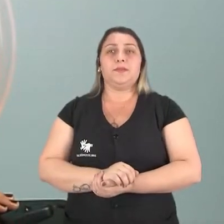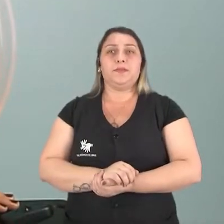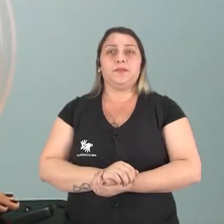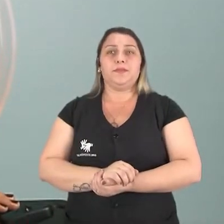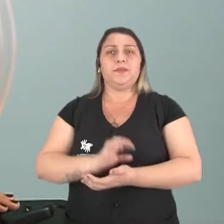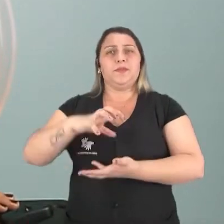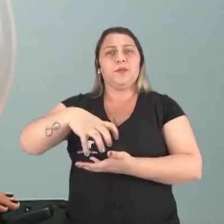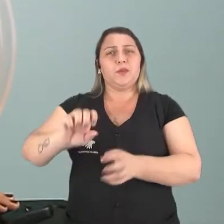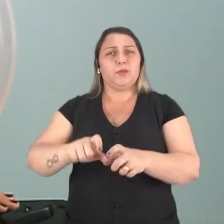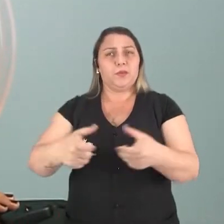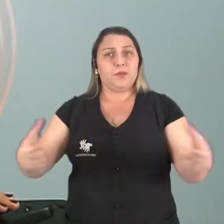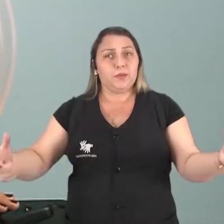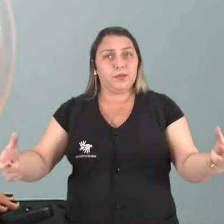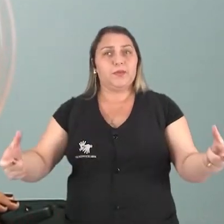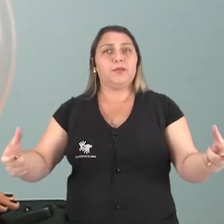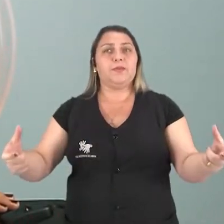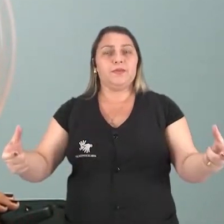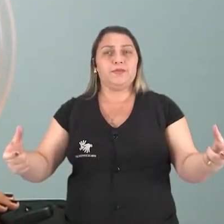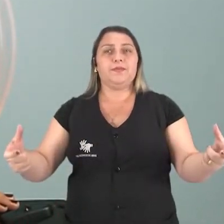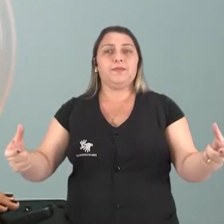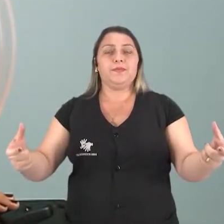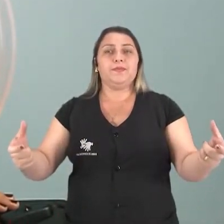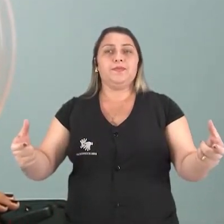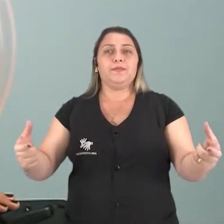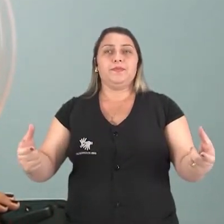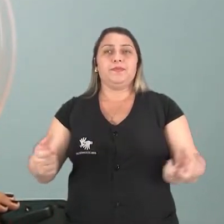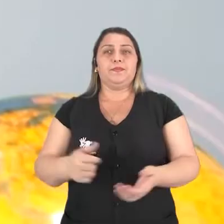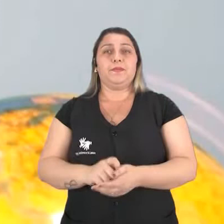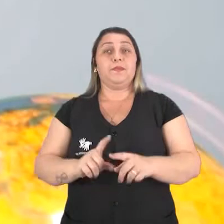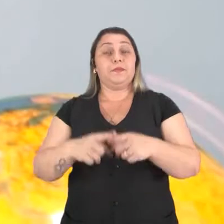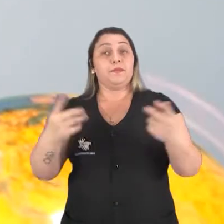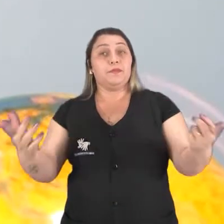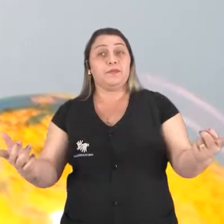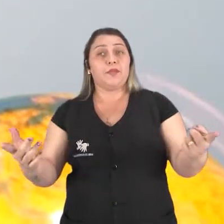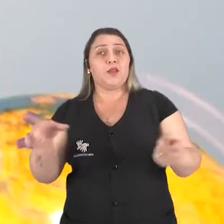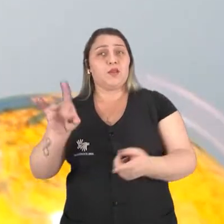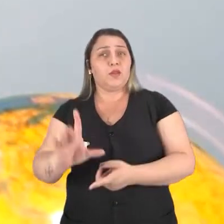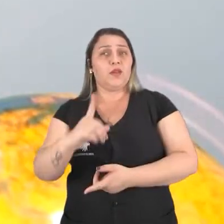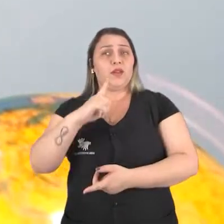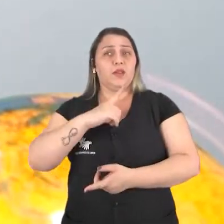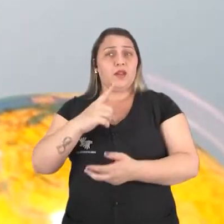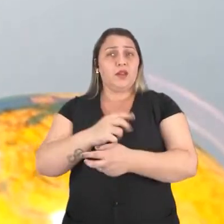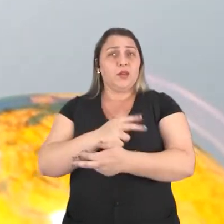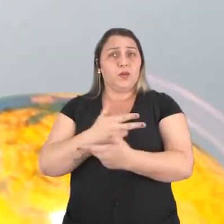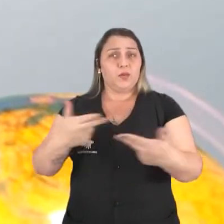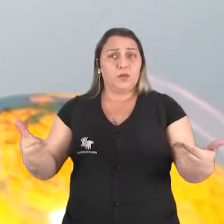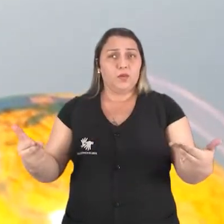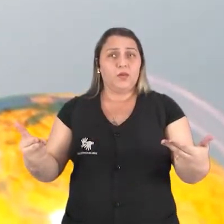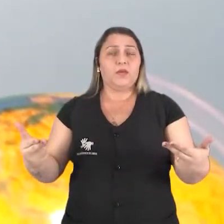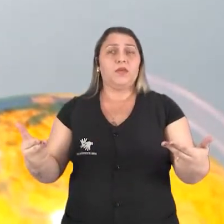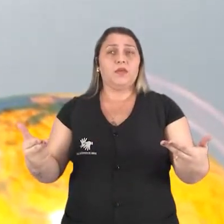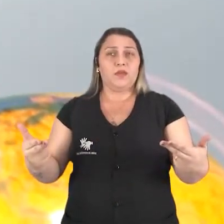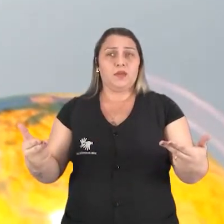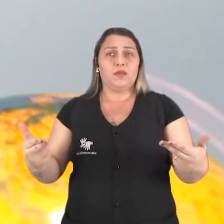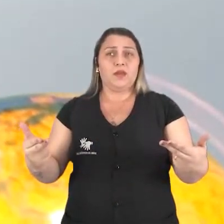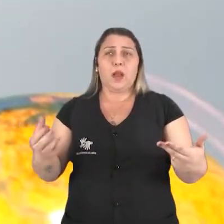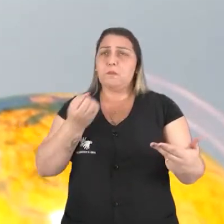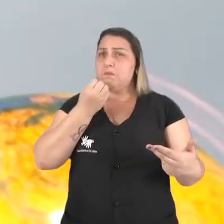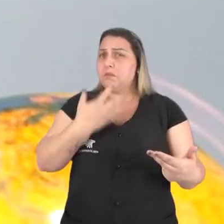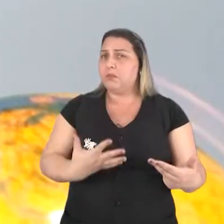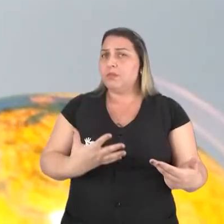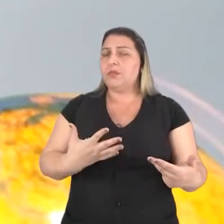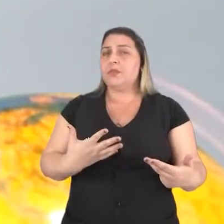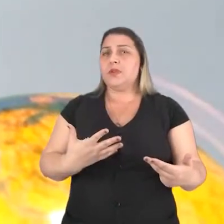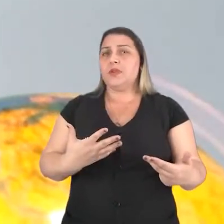continente tão grande e será que só existem coisas que não são tão